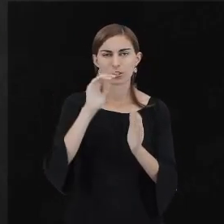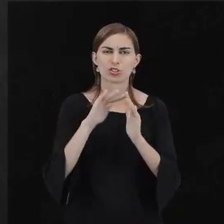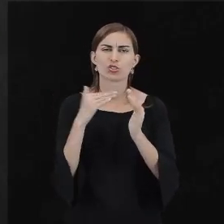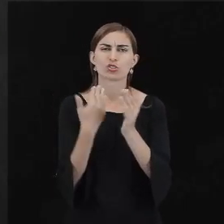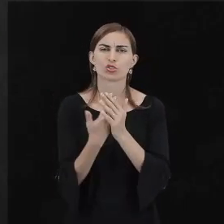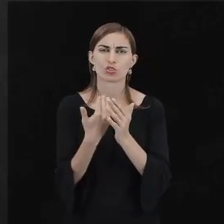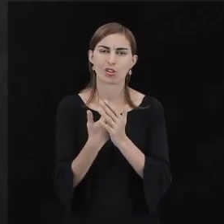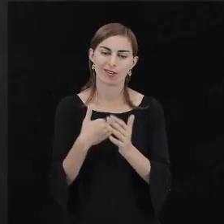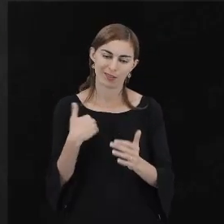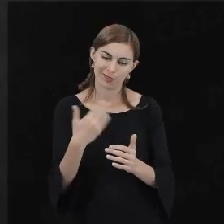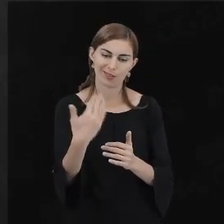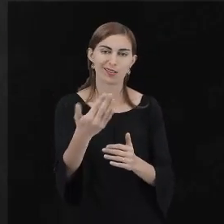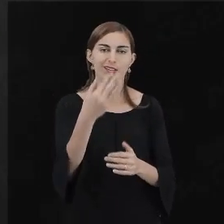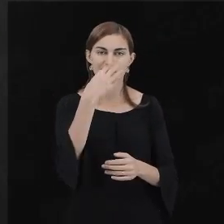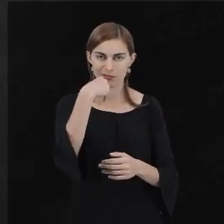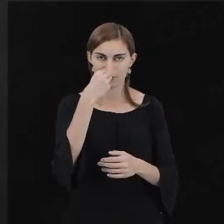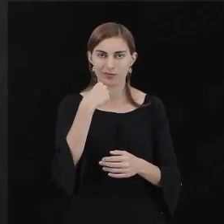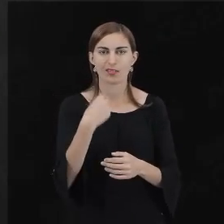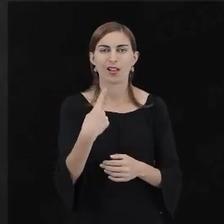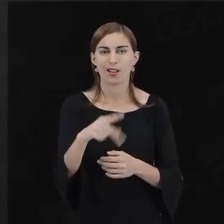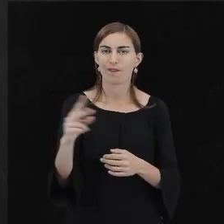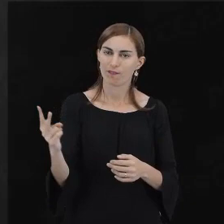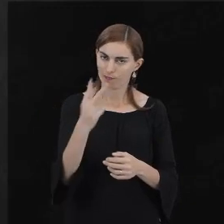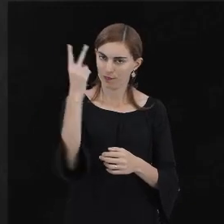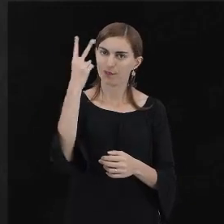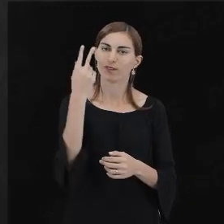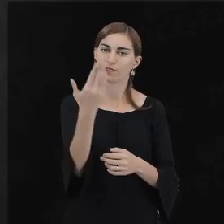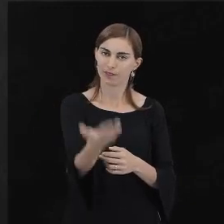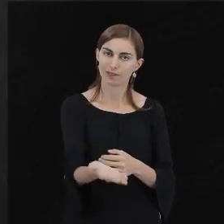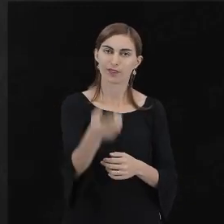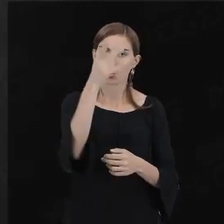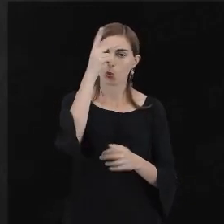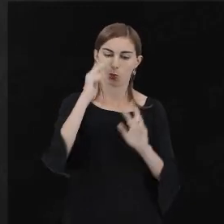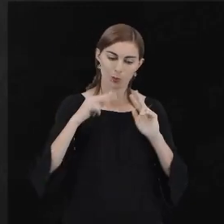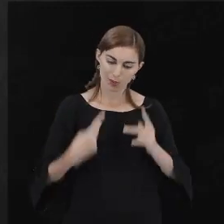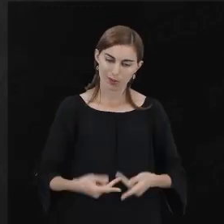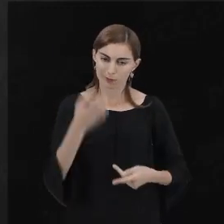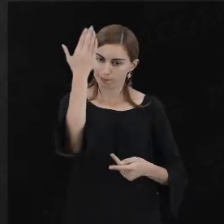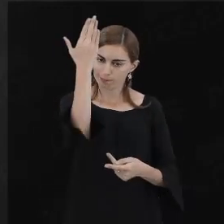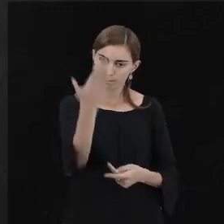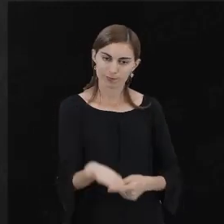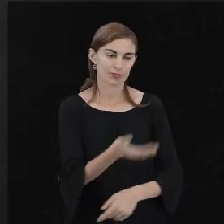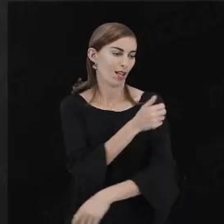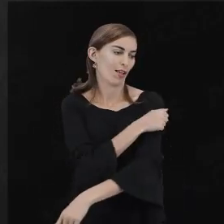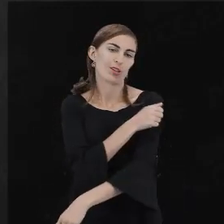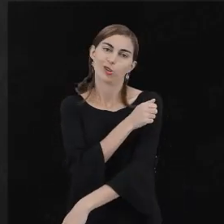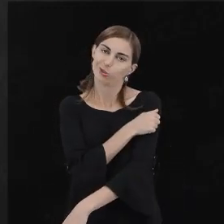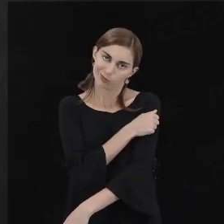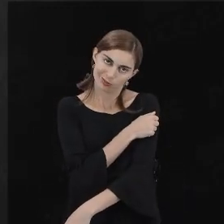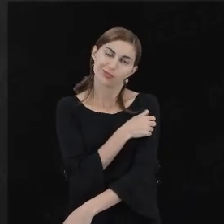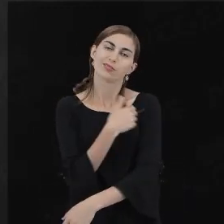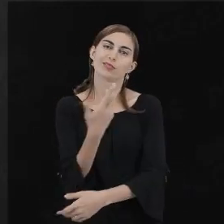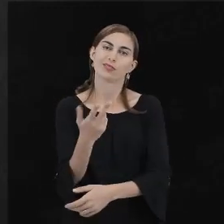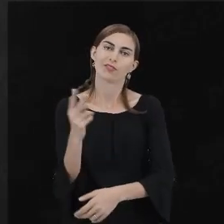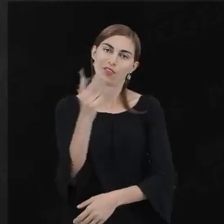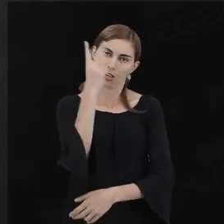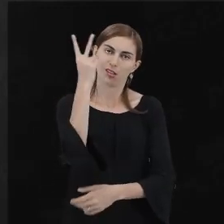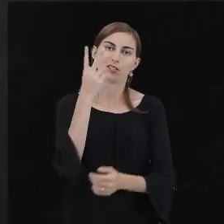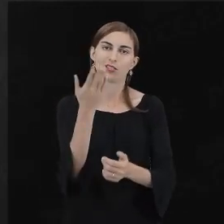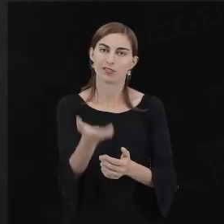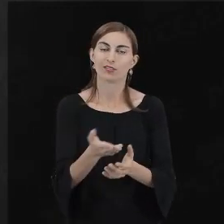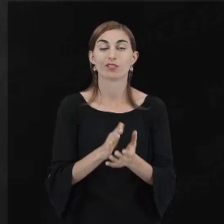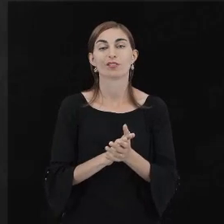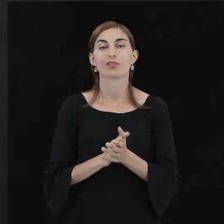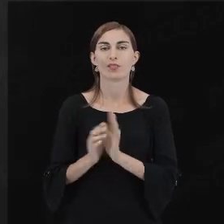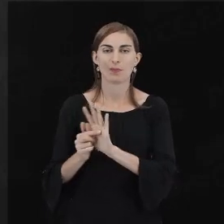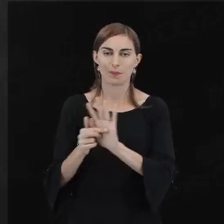o seu aluno, né? Como Charlot apresenta nos seus estudos sociológicos, essa noção do fracasso escolar,